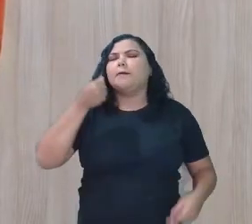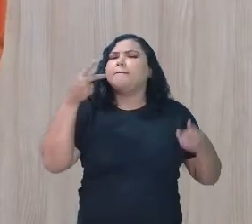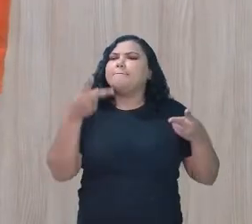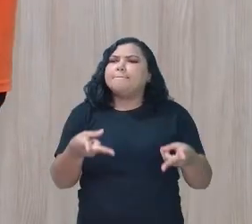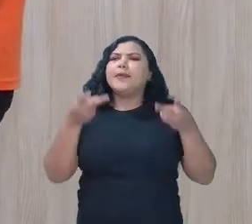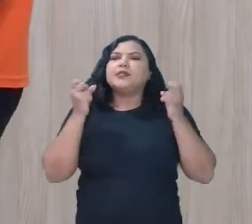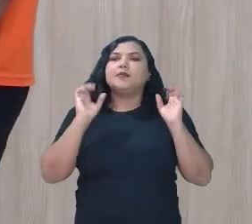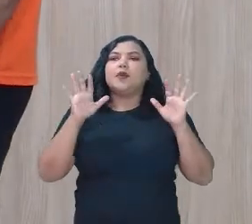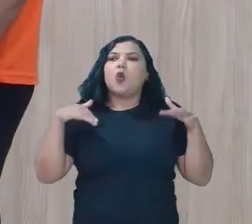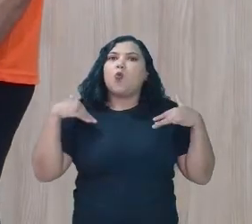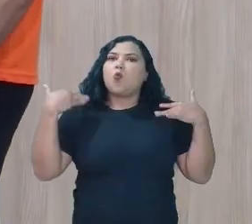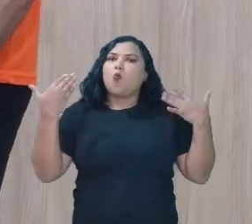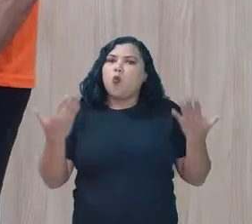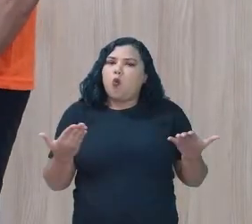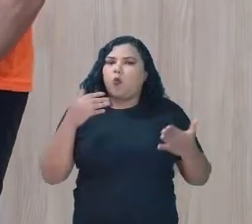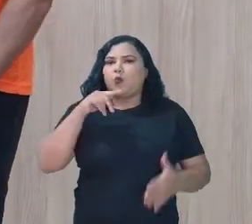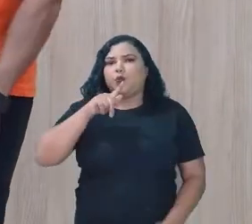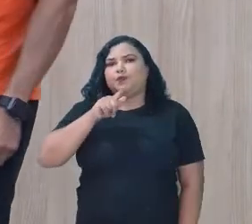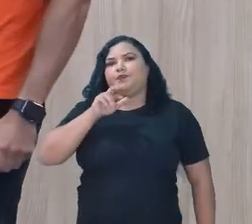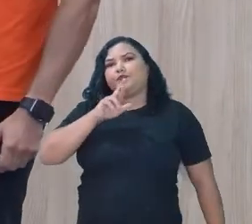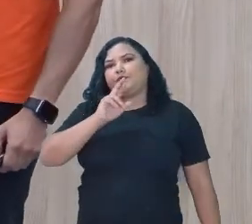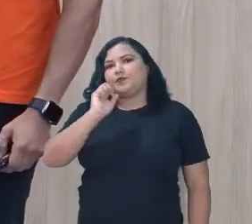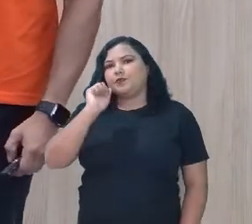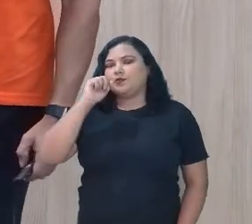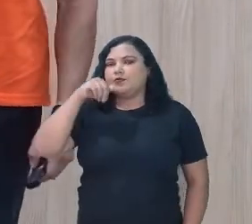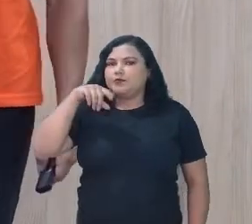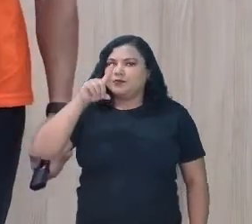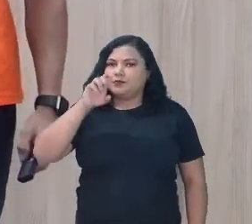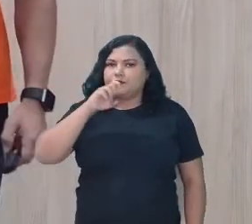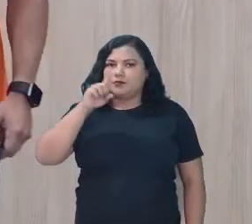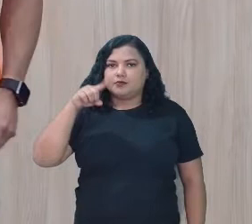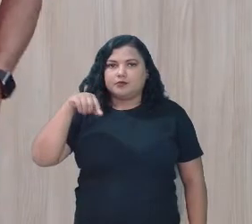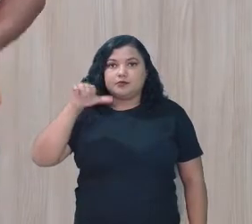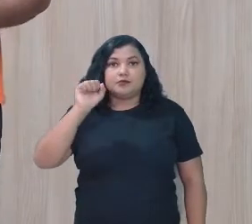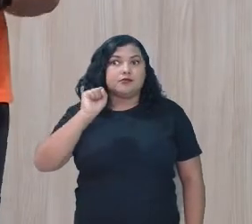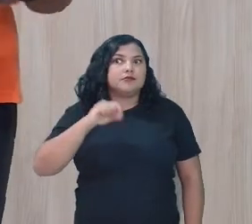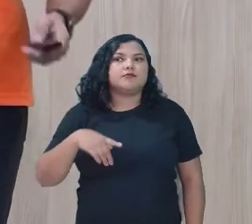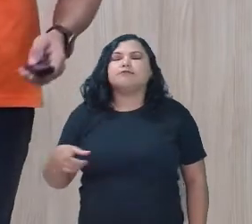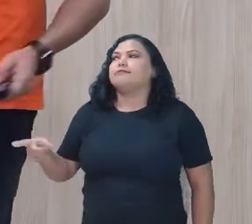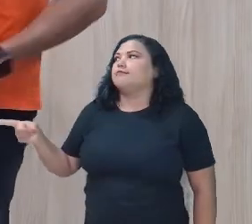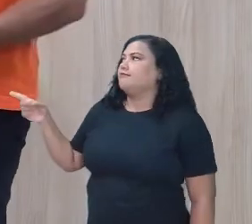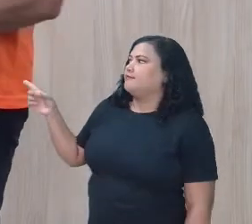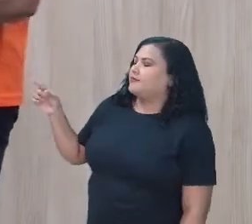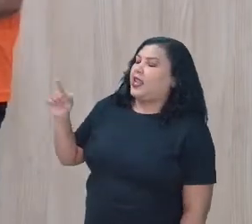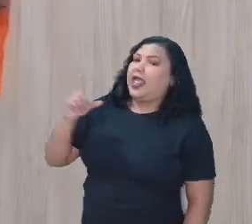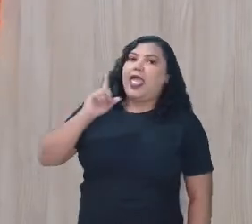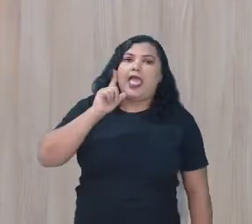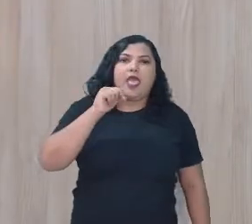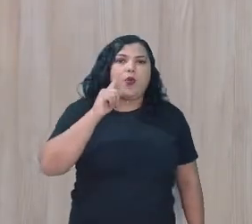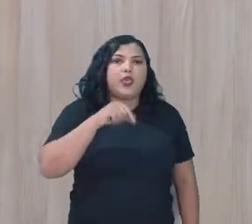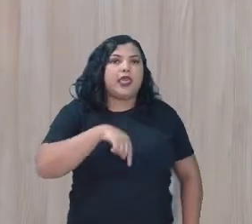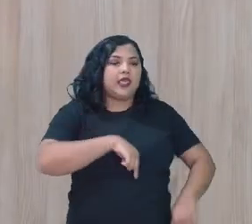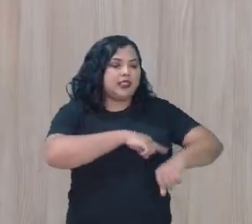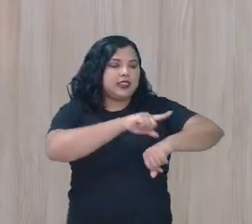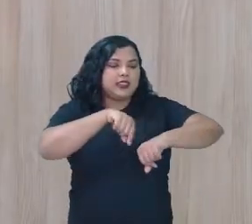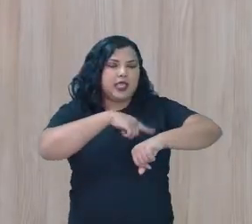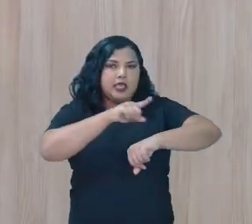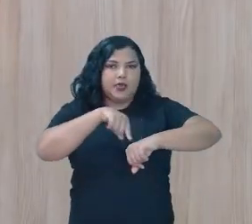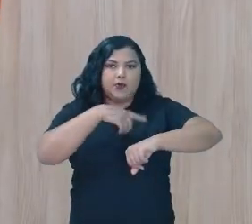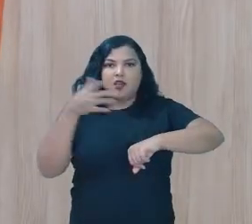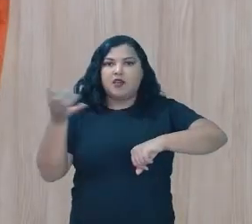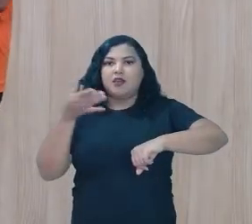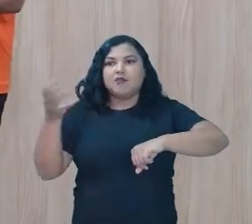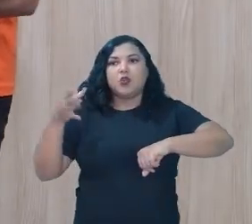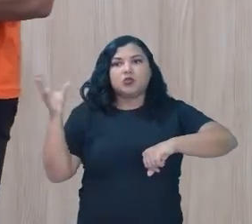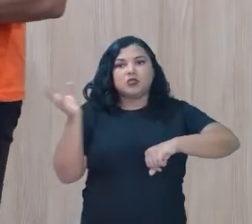precisa identificar quais são as grandezas, tá? Que nesse exemplo aí é o tempo e a velocidade,